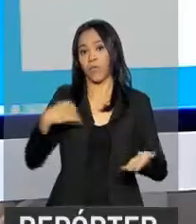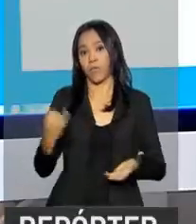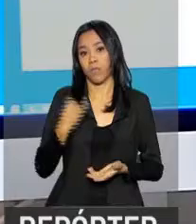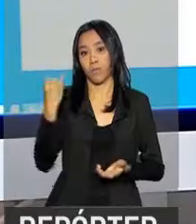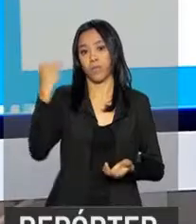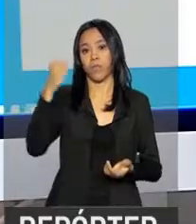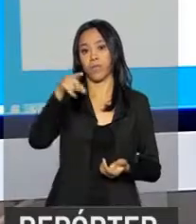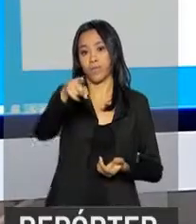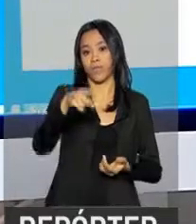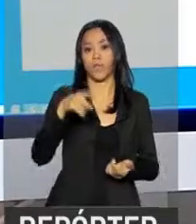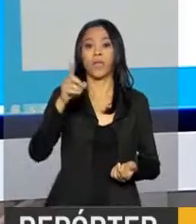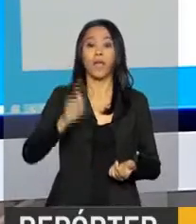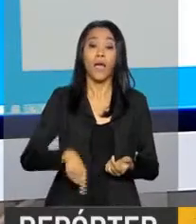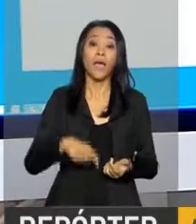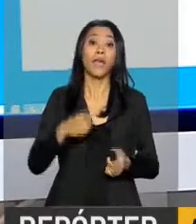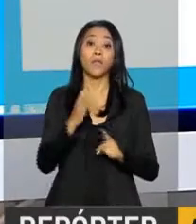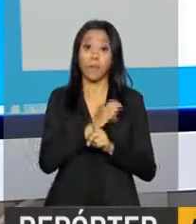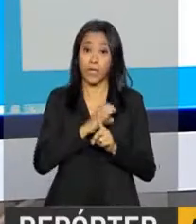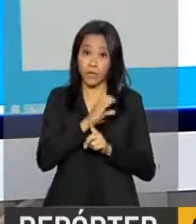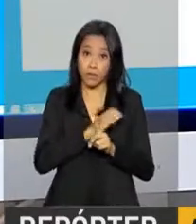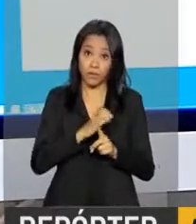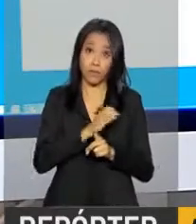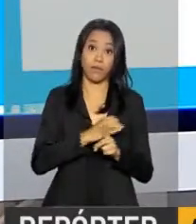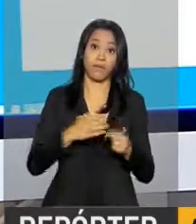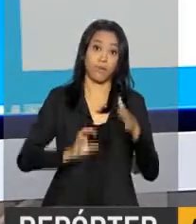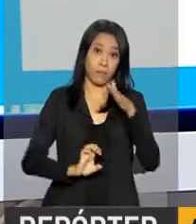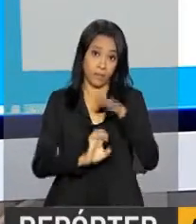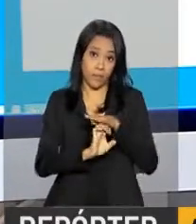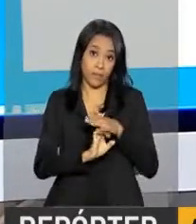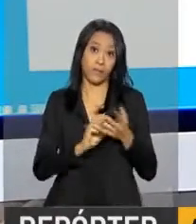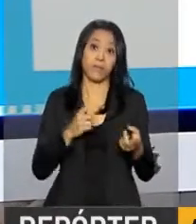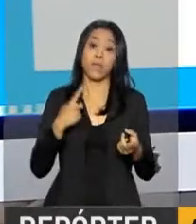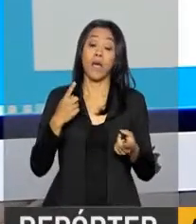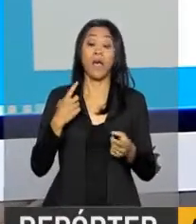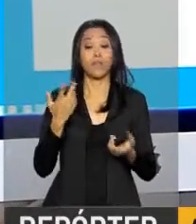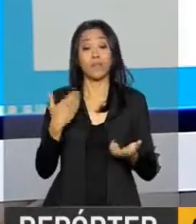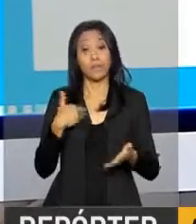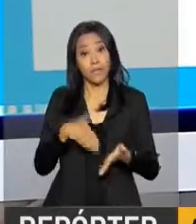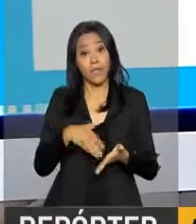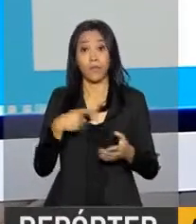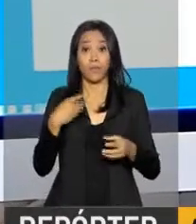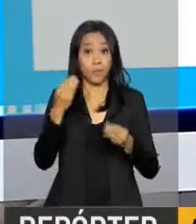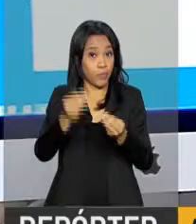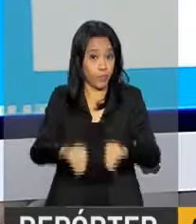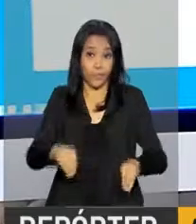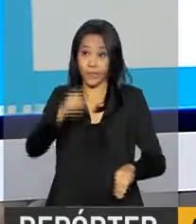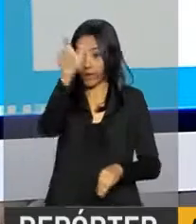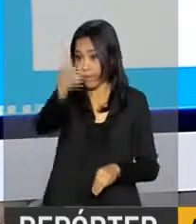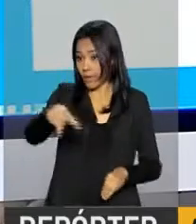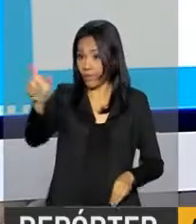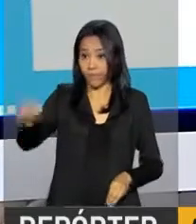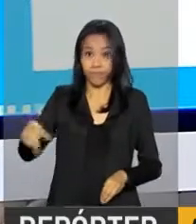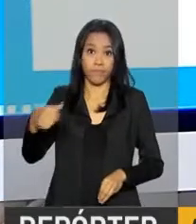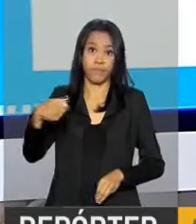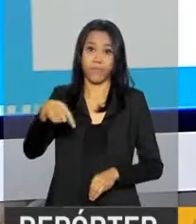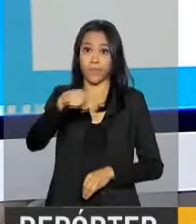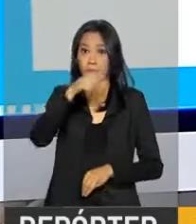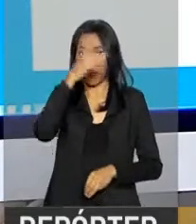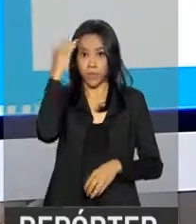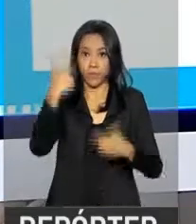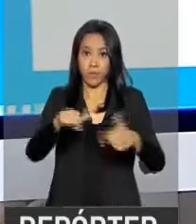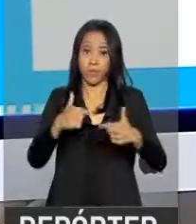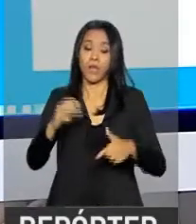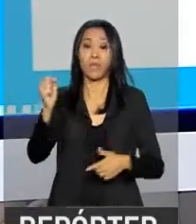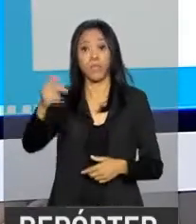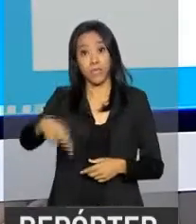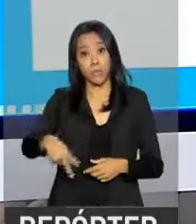Faz parte do calendário tributário dela, até para não prejudicar meus funcionários em questão de aposentadoria, de imposto de renda